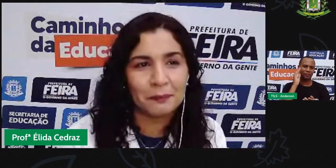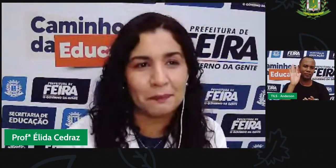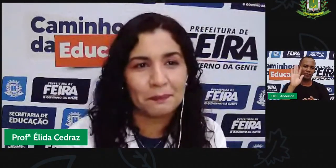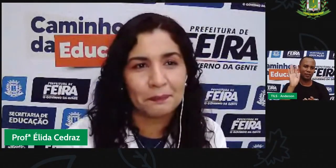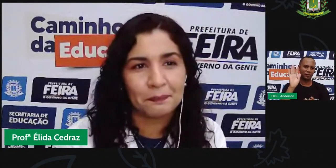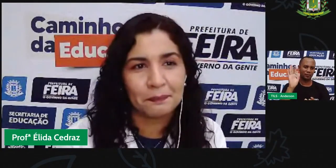próxima. tchau, tchau. Tchau,